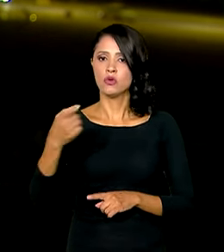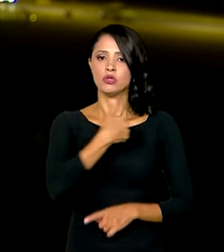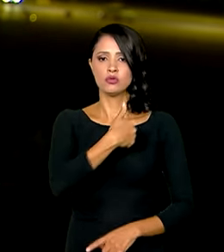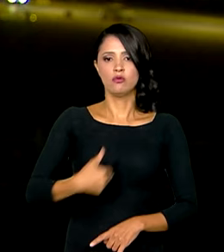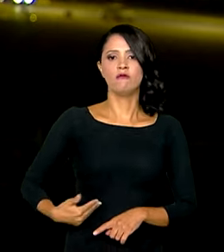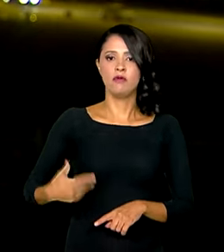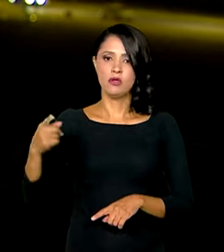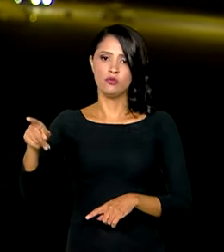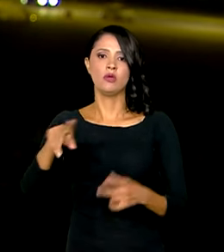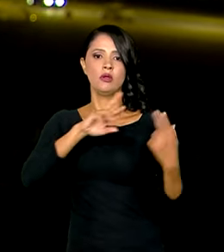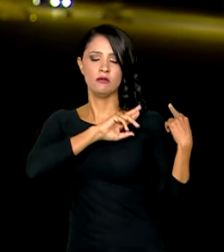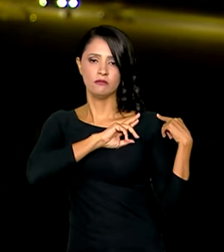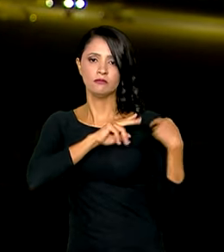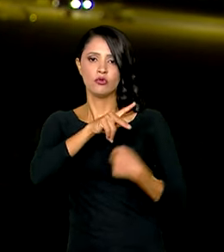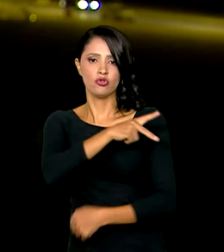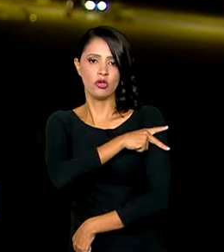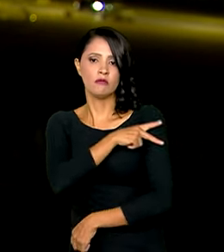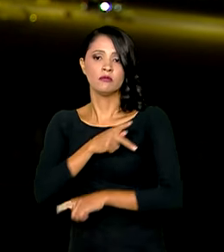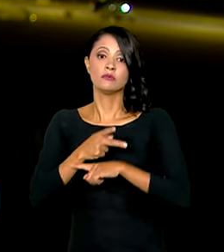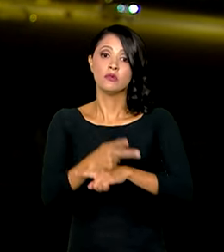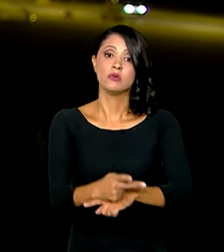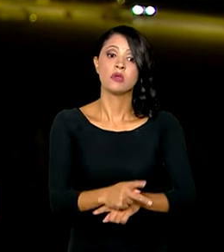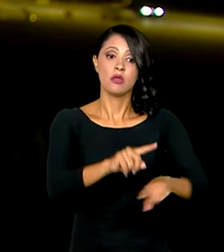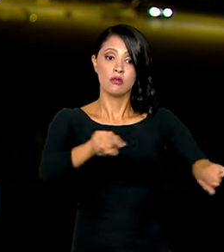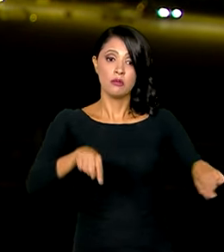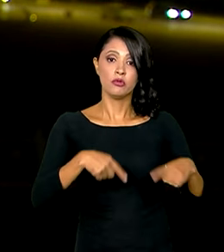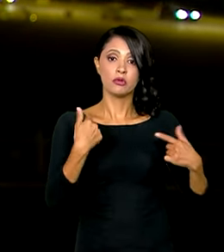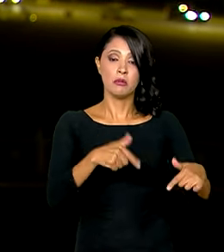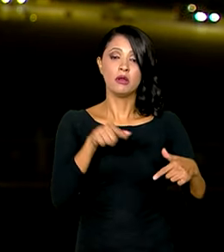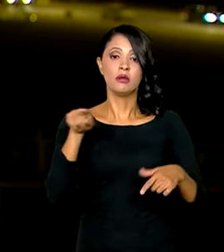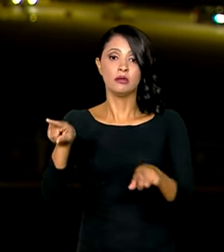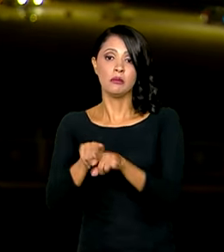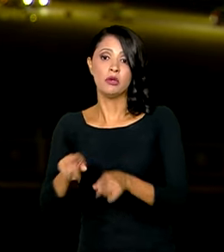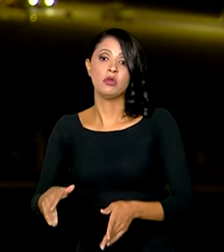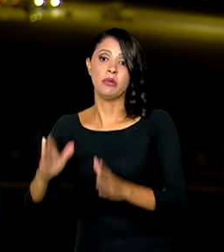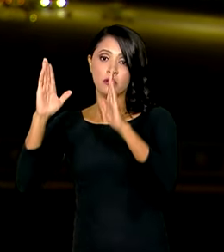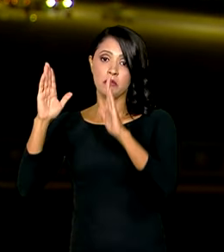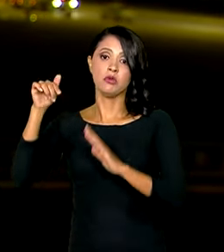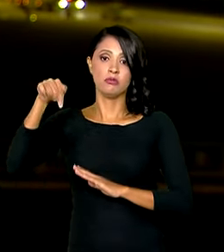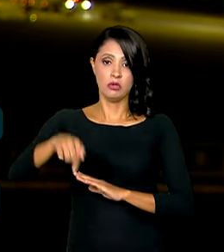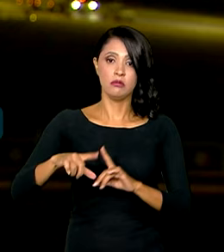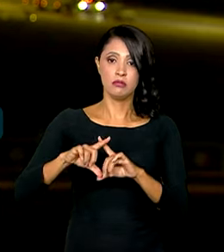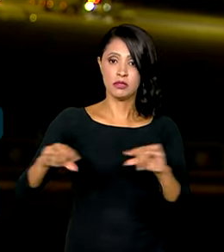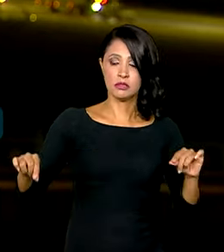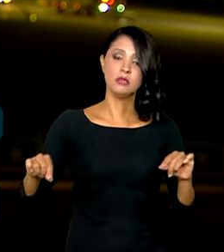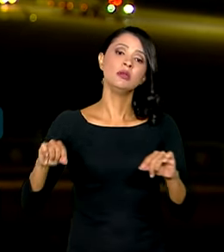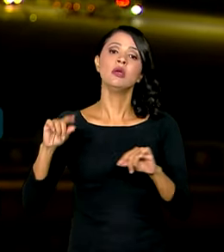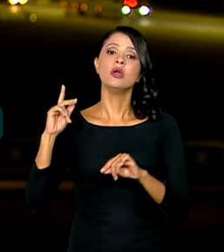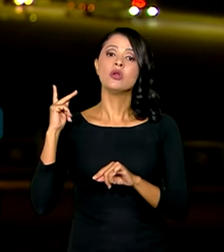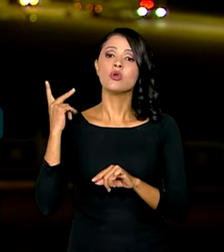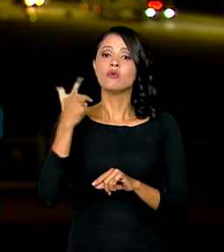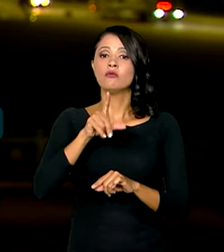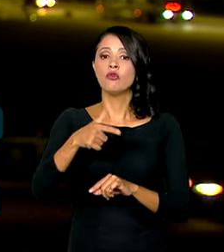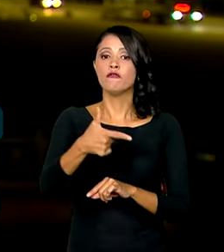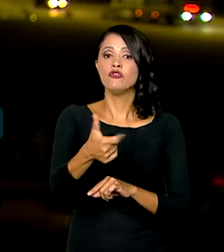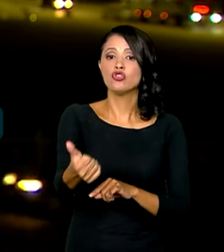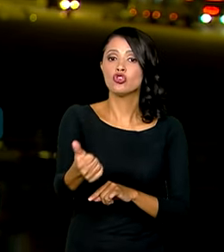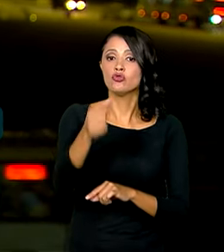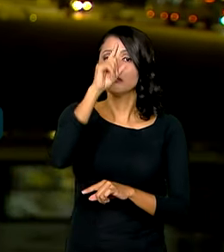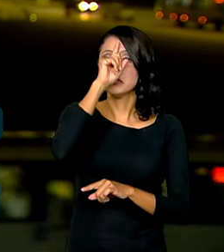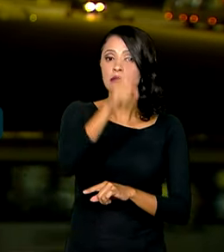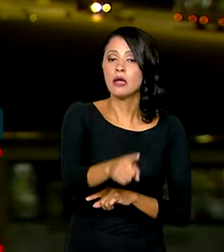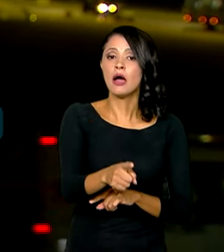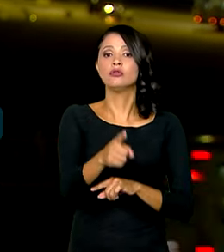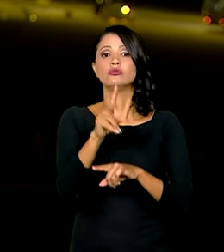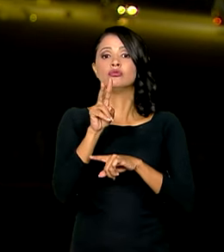polícia fizeram busca no gabinete e no apartamento funcional do deputado aqui em Brasília. Ao todo foram cumpridos 21